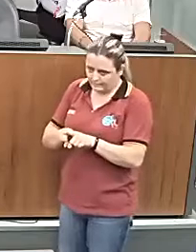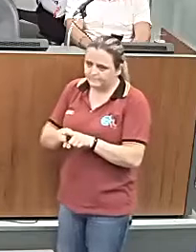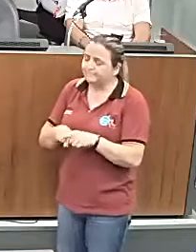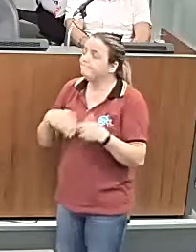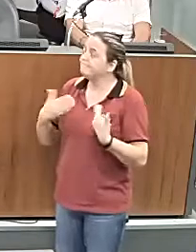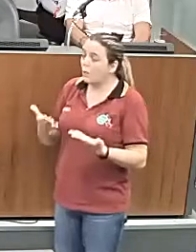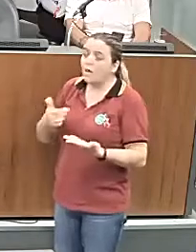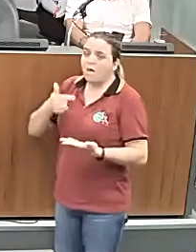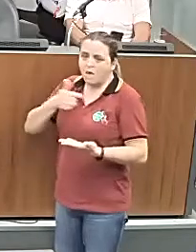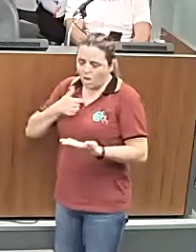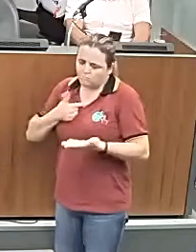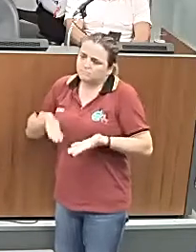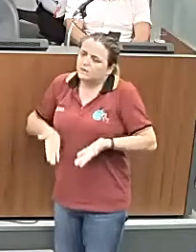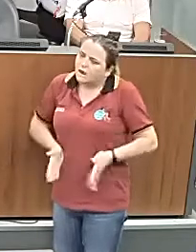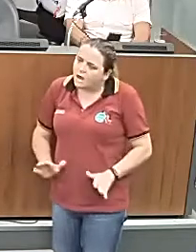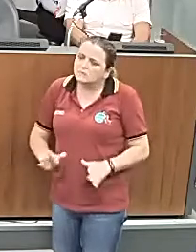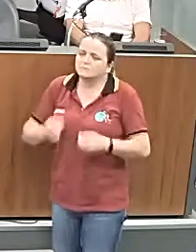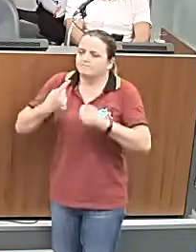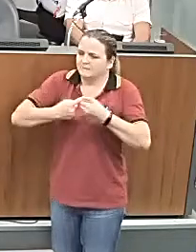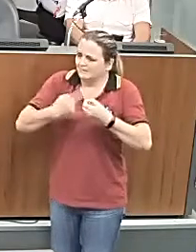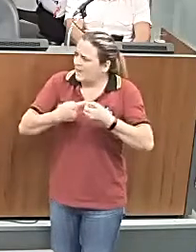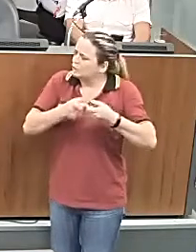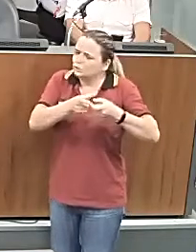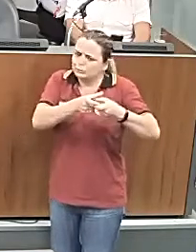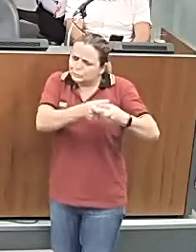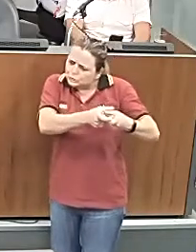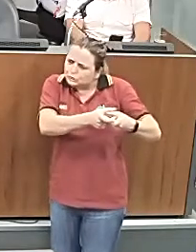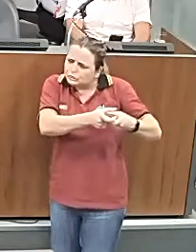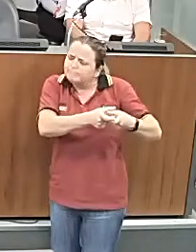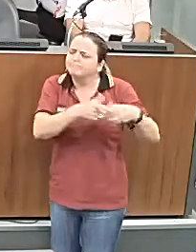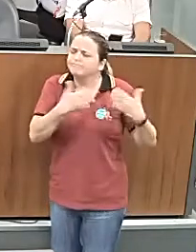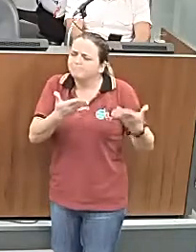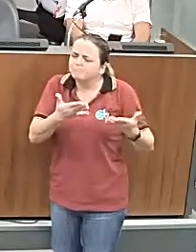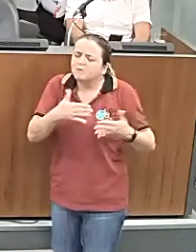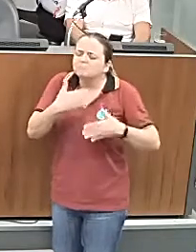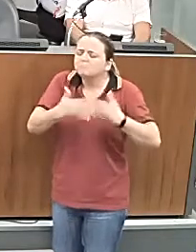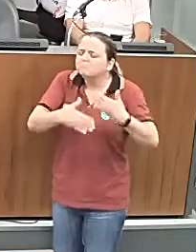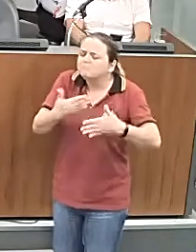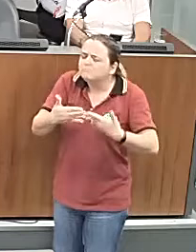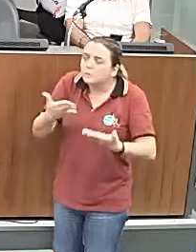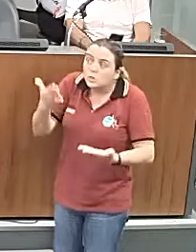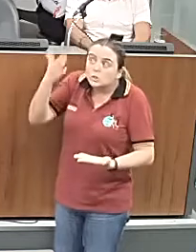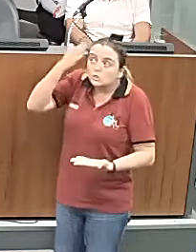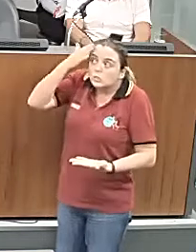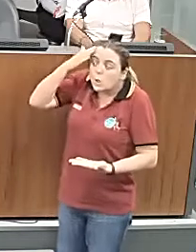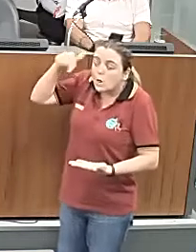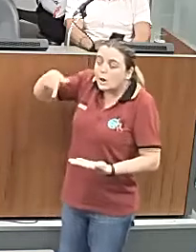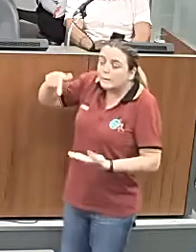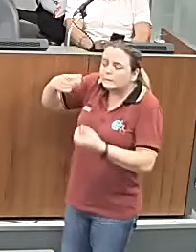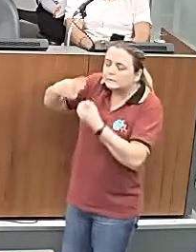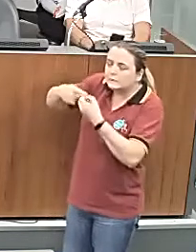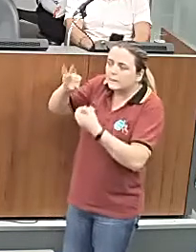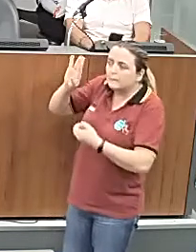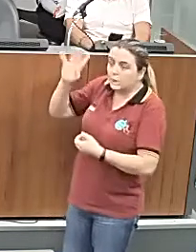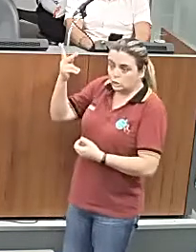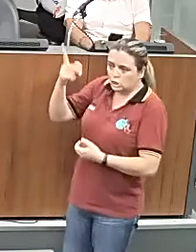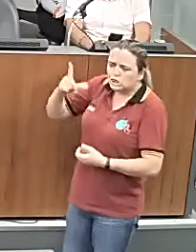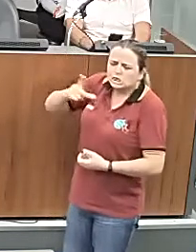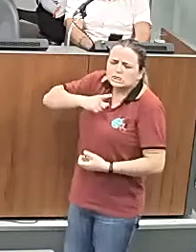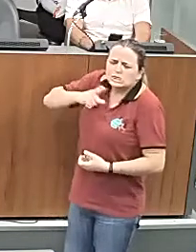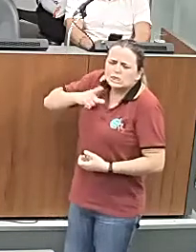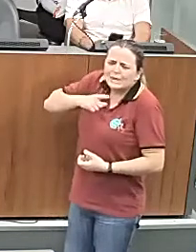Eu gostaria aqui de falar da minha experiência. Eu nasci no interior de Minas Gerais, numa cidade muito